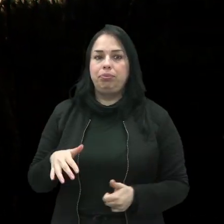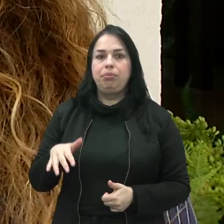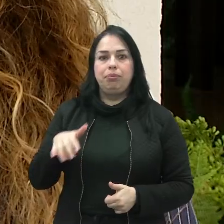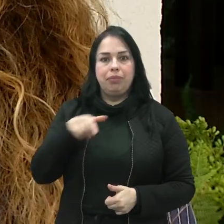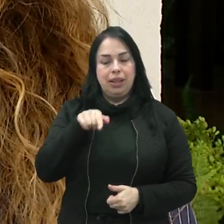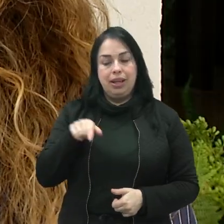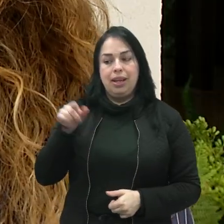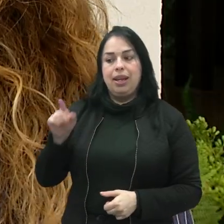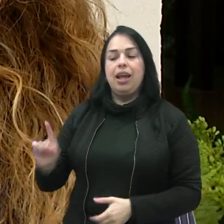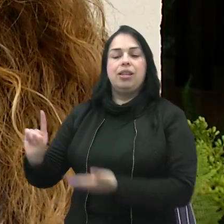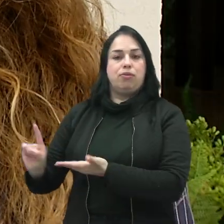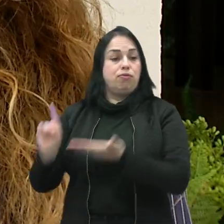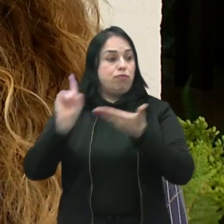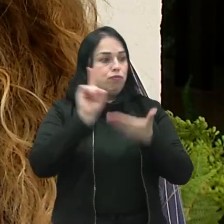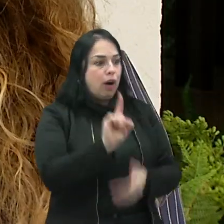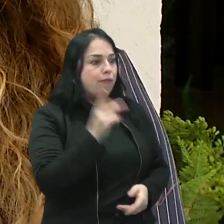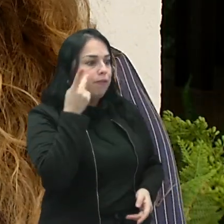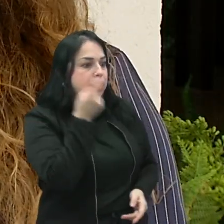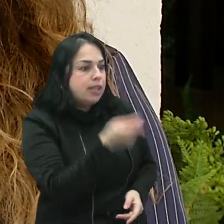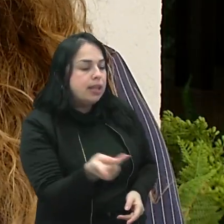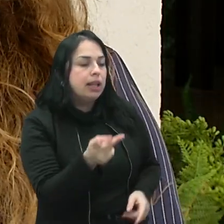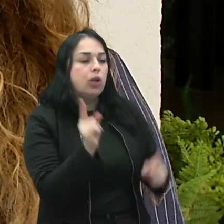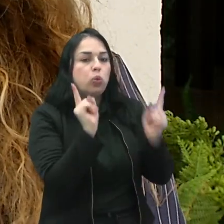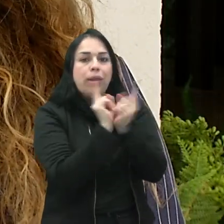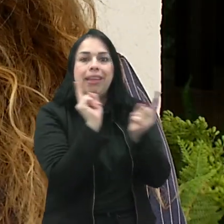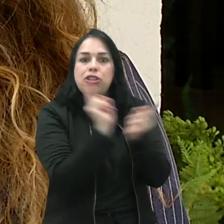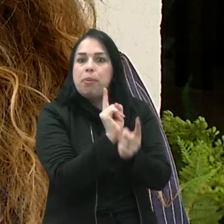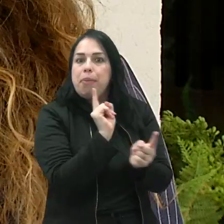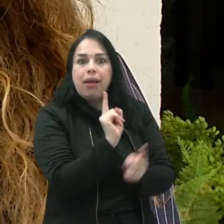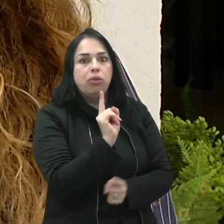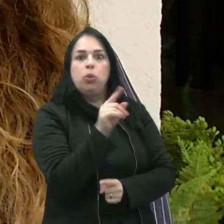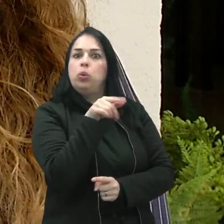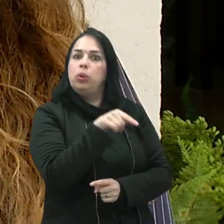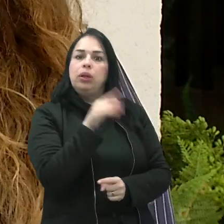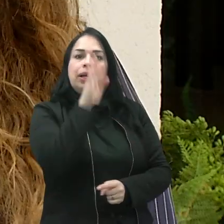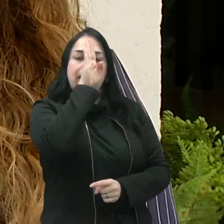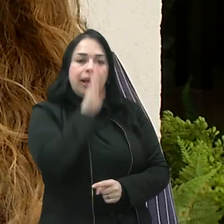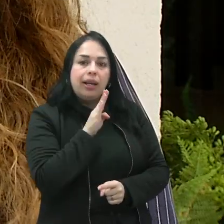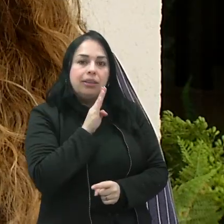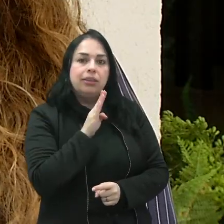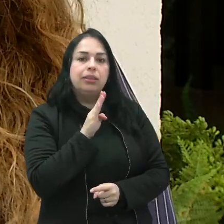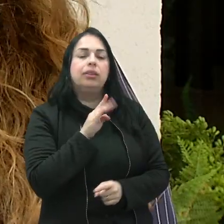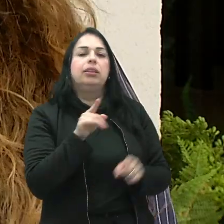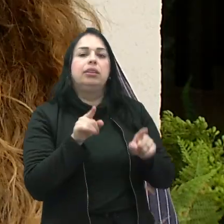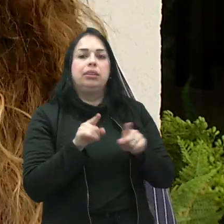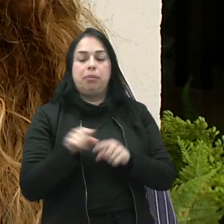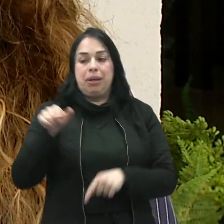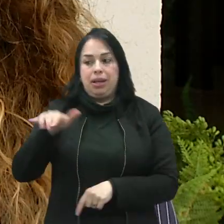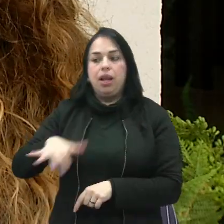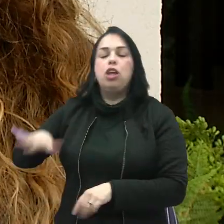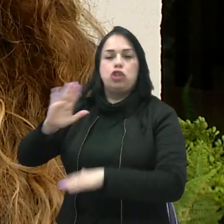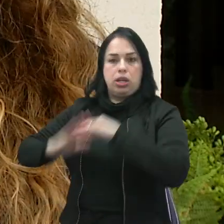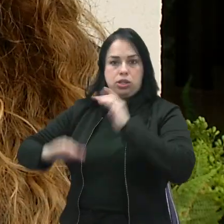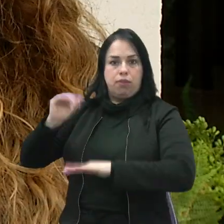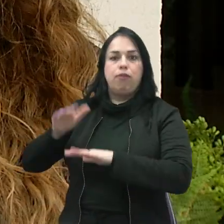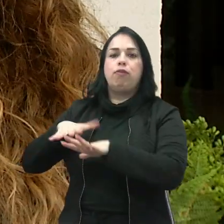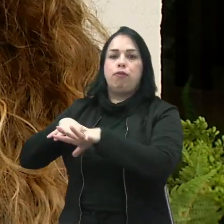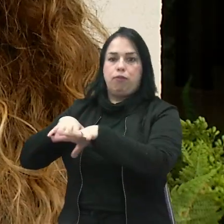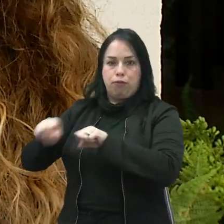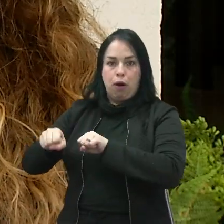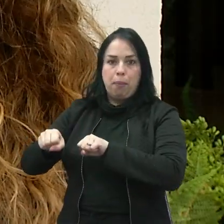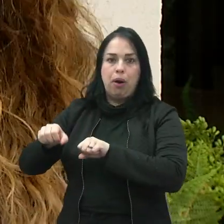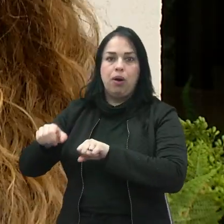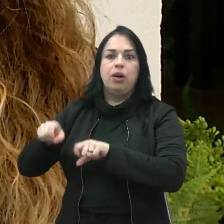mercados. Esses agentes de inovação, eles vão a campo, eles fazem um atendimento direto na propriedade, todos são formados em áreas